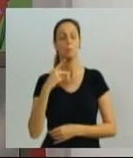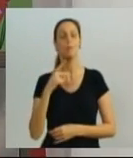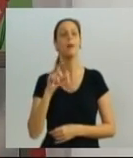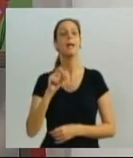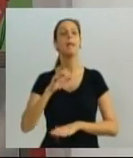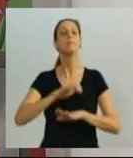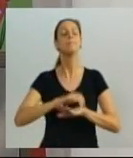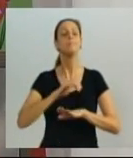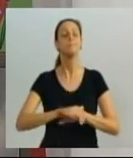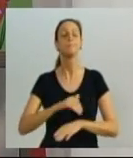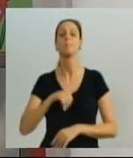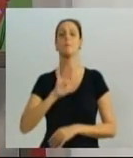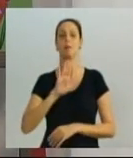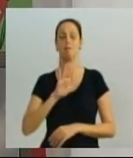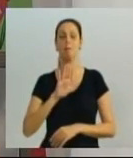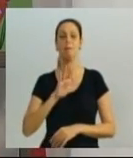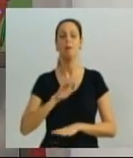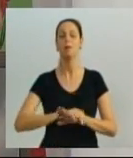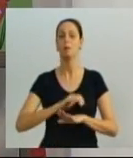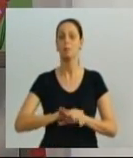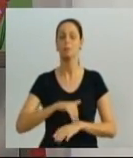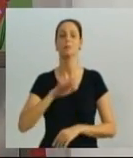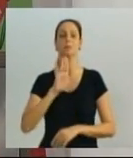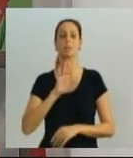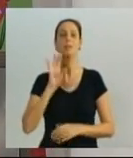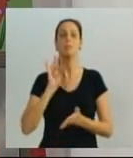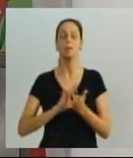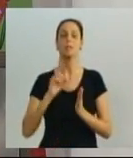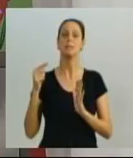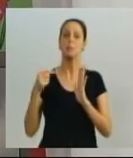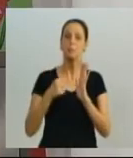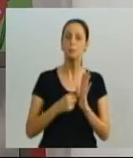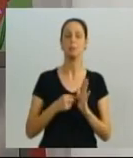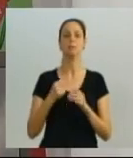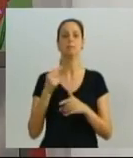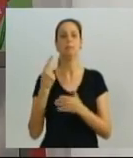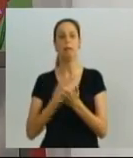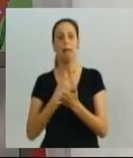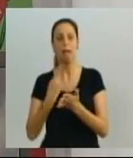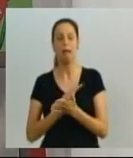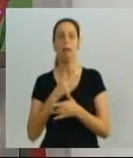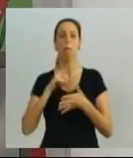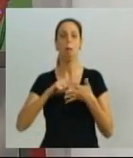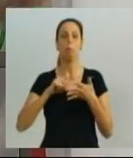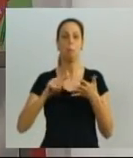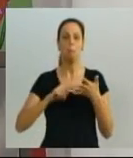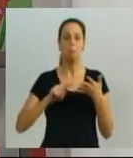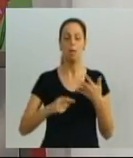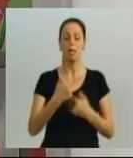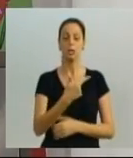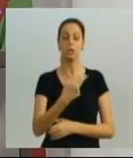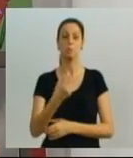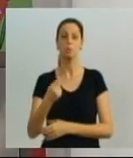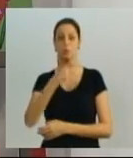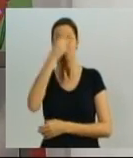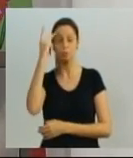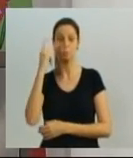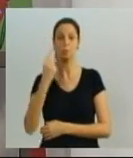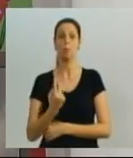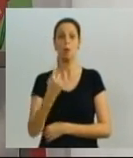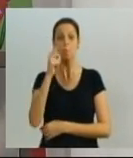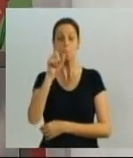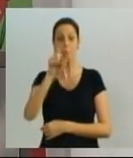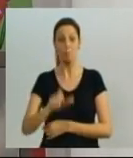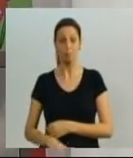culpado do que se denuncia de irregularidade, de 200 pessoas por um candidato na